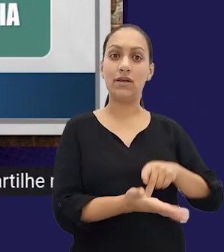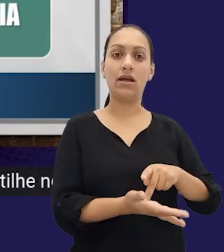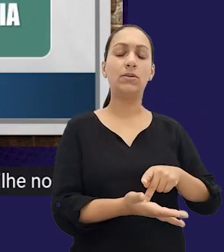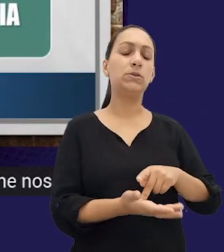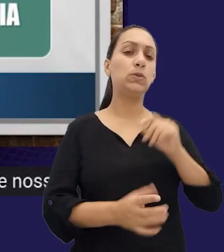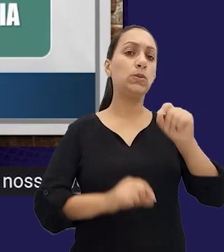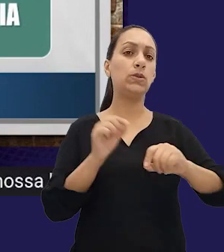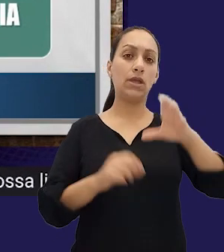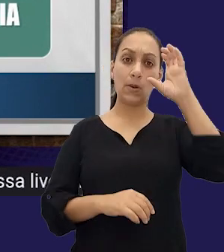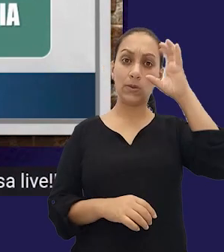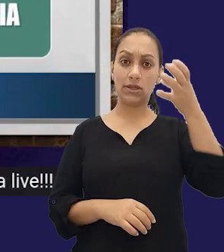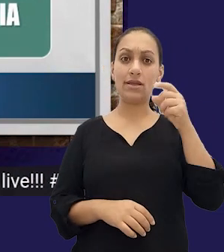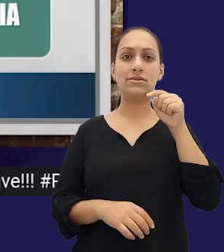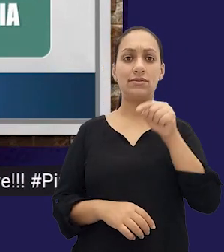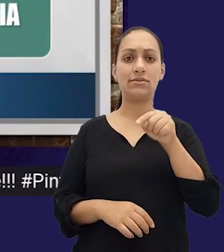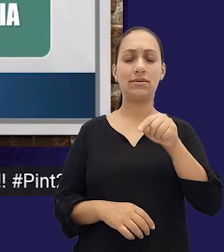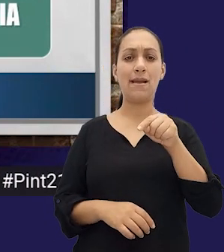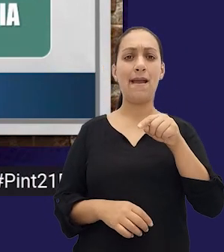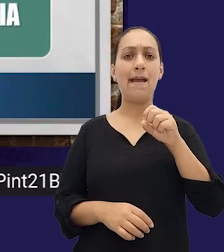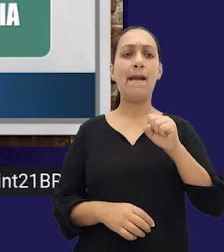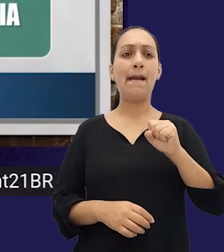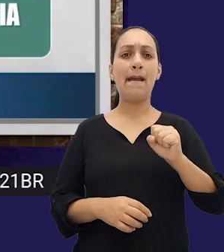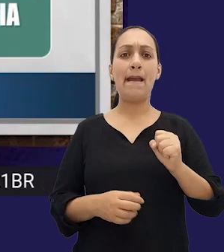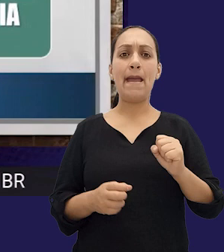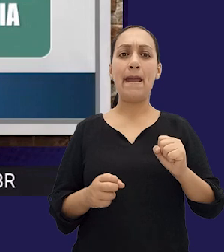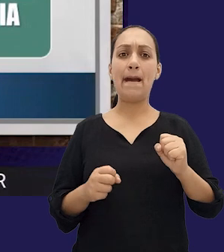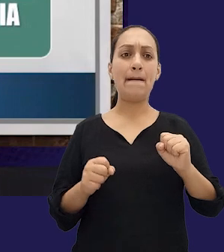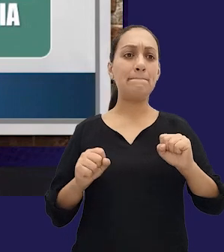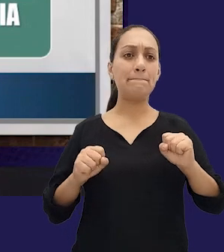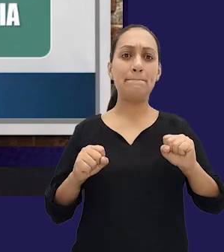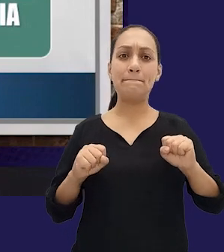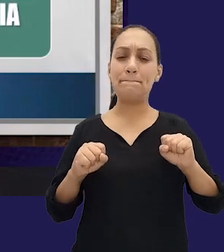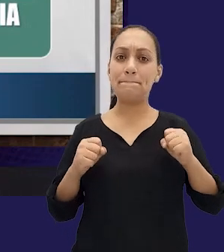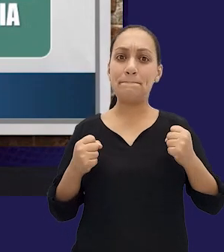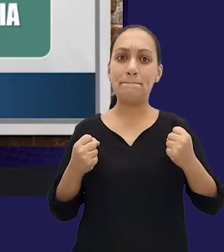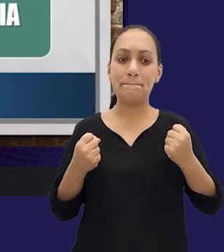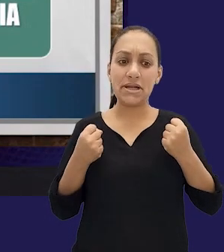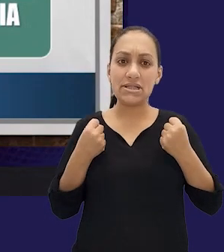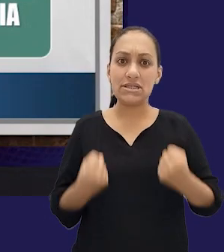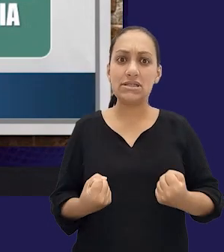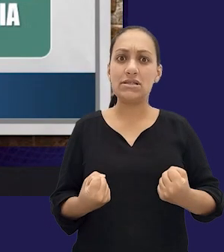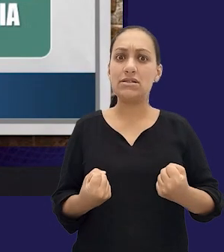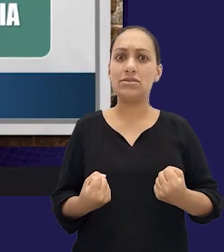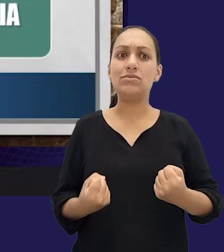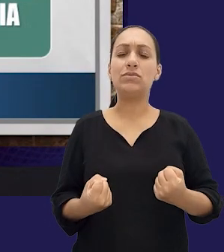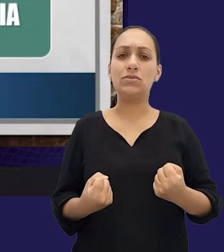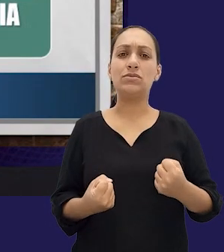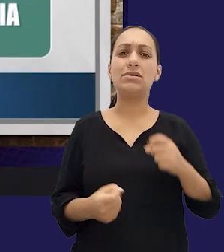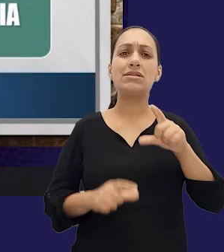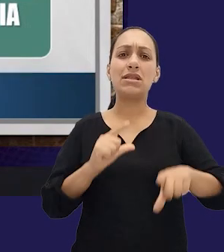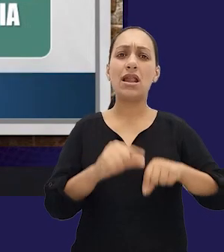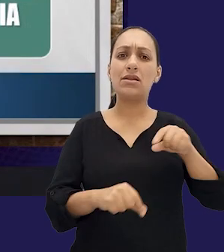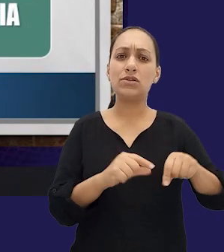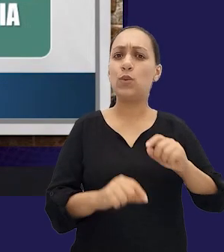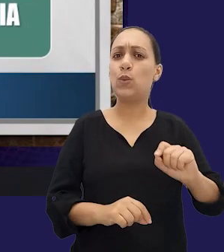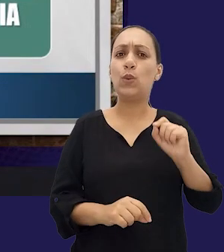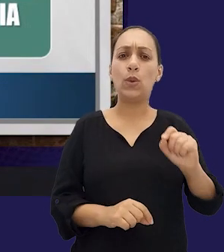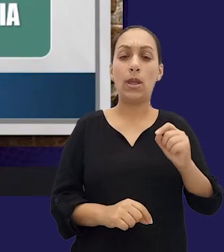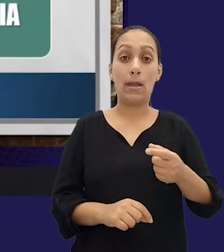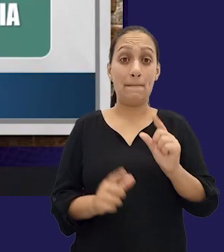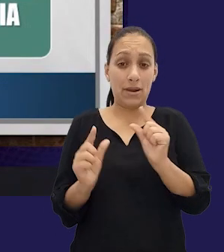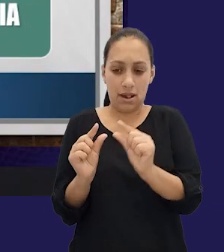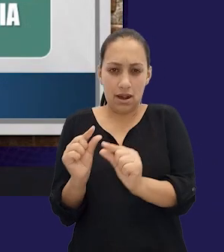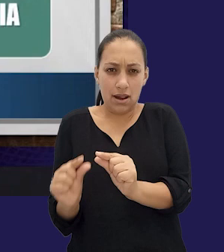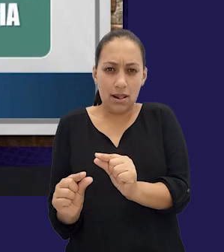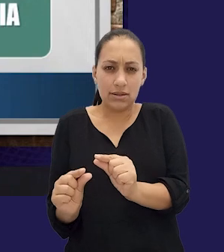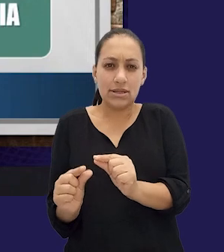ocorre aqui é a chamada pressão seletiva. Que é a pressão seletiva? Os micro-organismos mais sensíveis